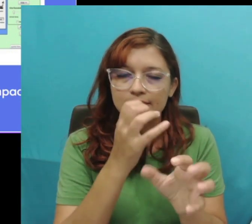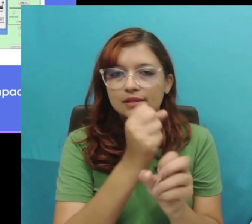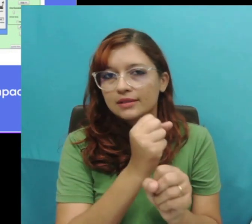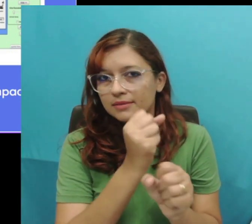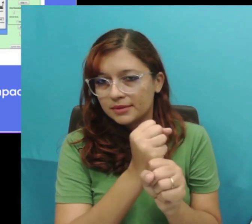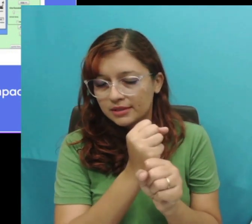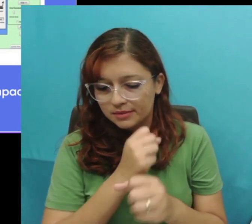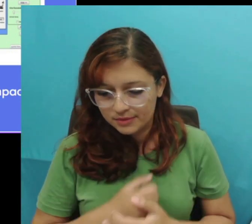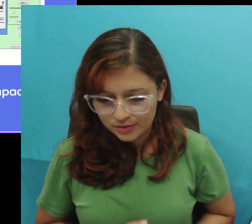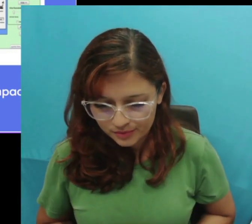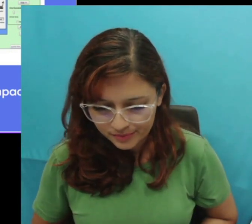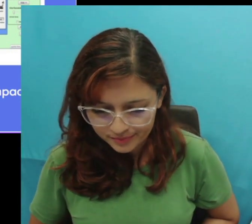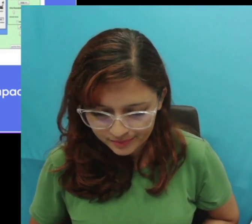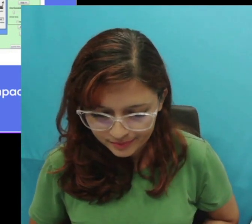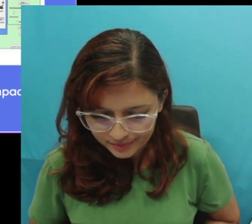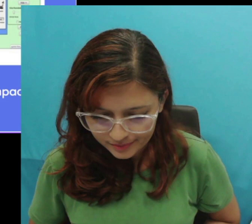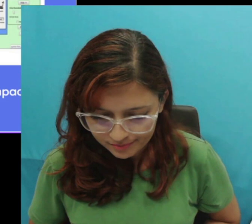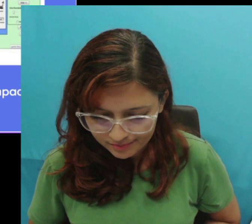e amperímetro.